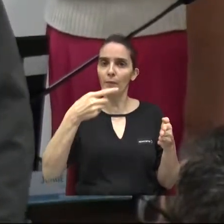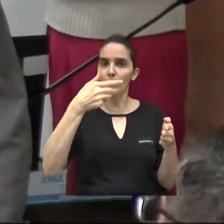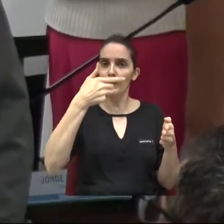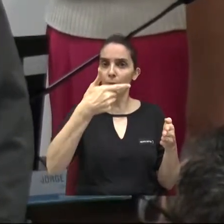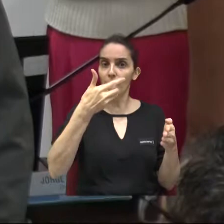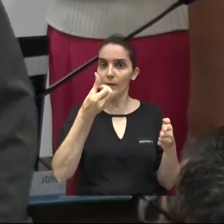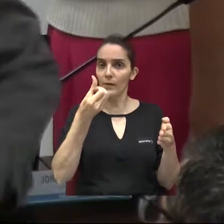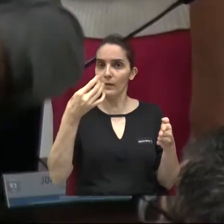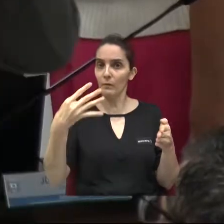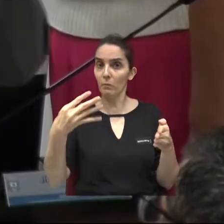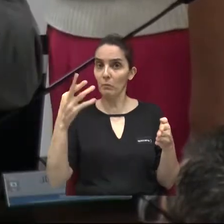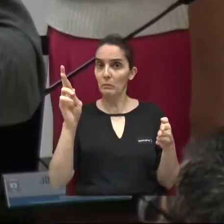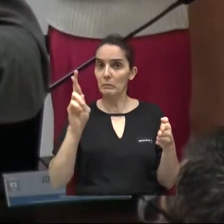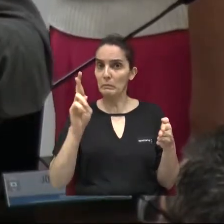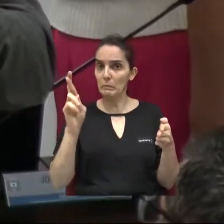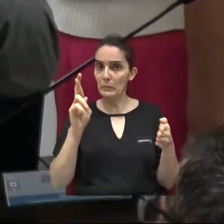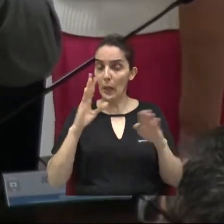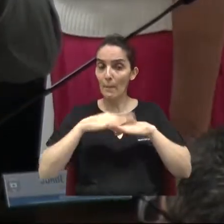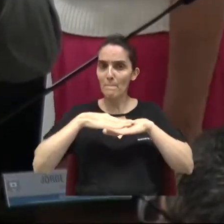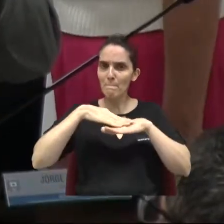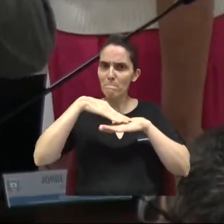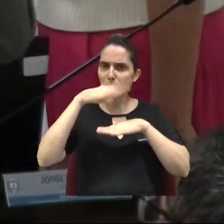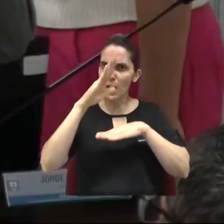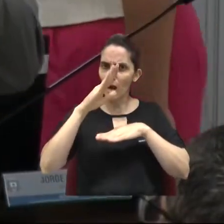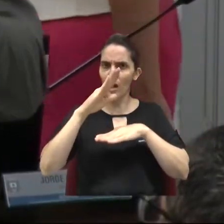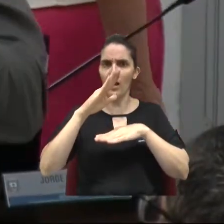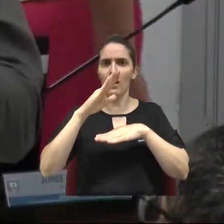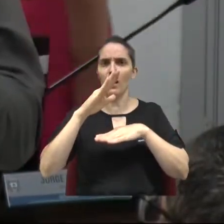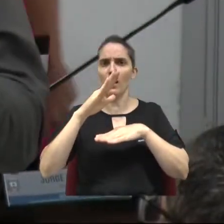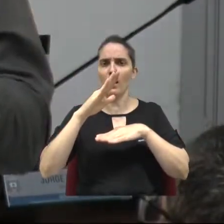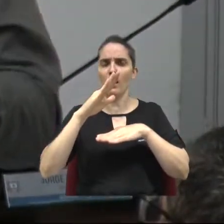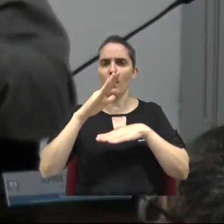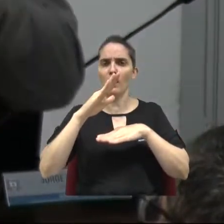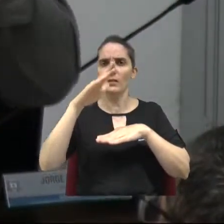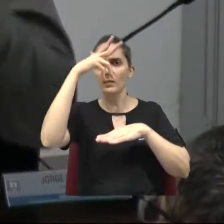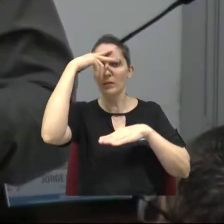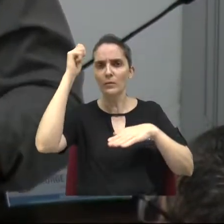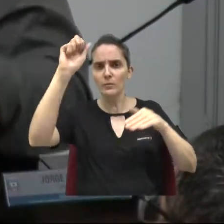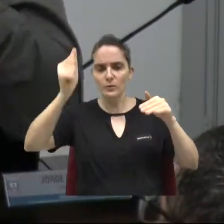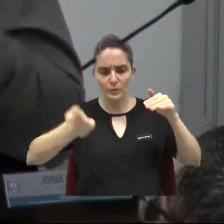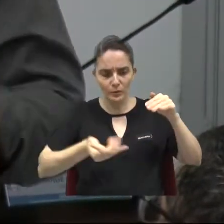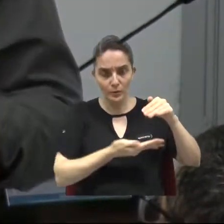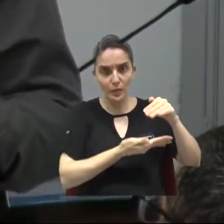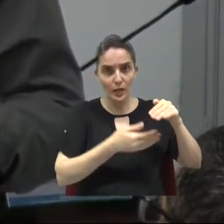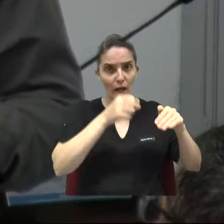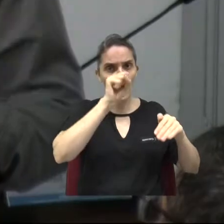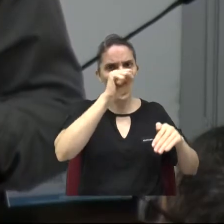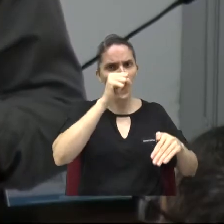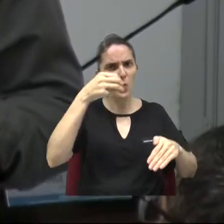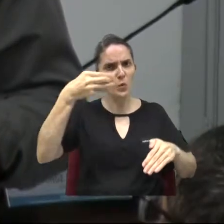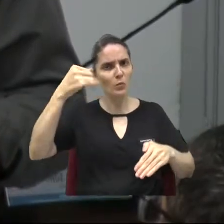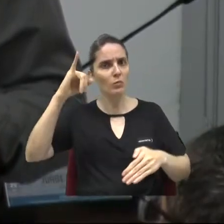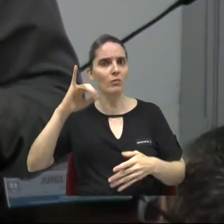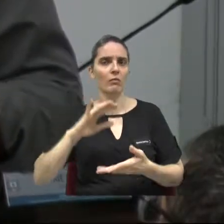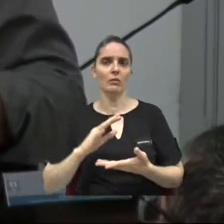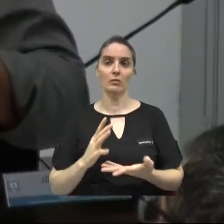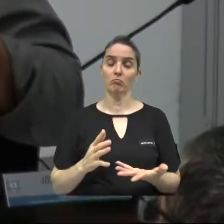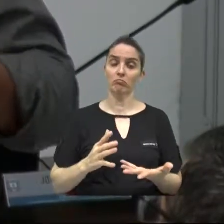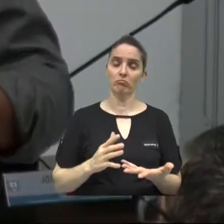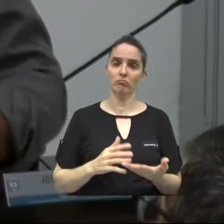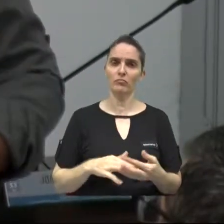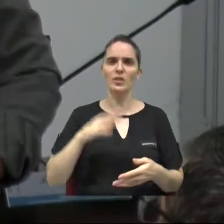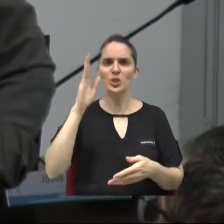8.205.264, além do subsídio, porque o subsídio são 8 milhões. Aqui já